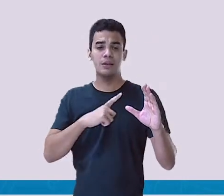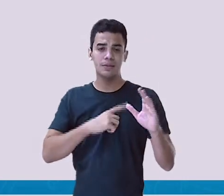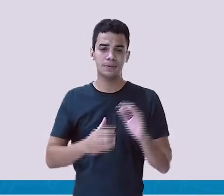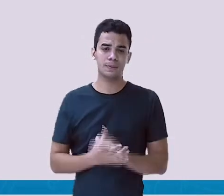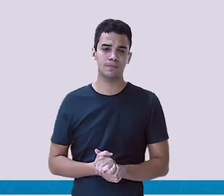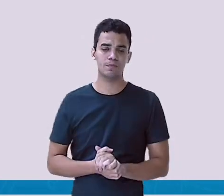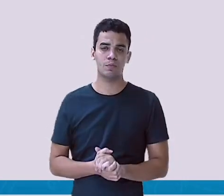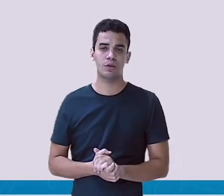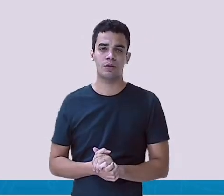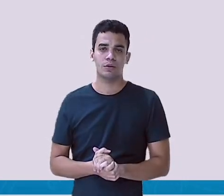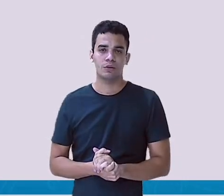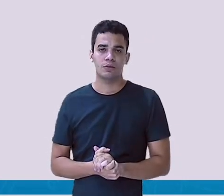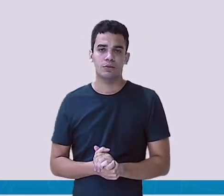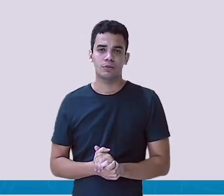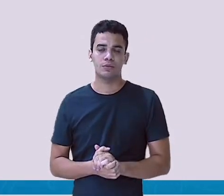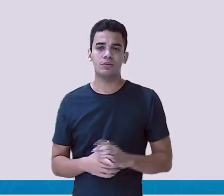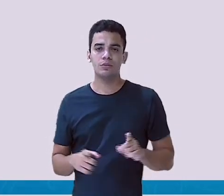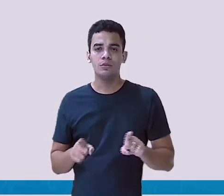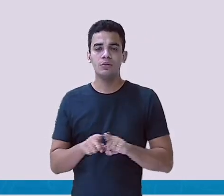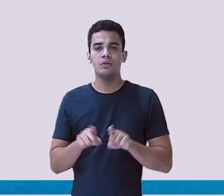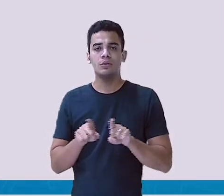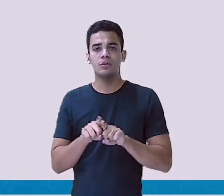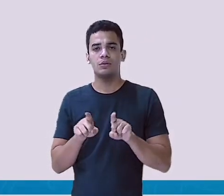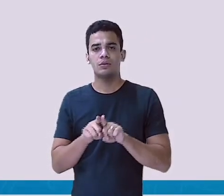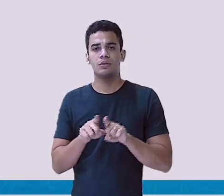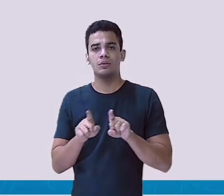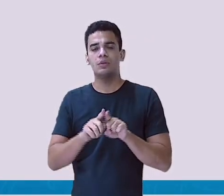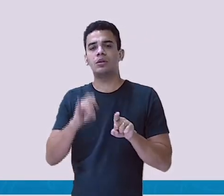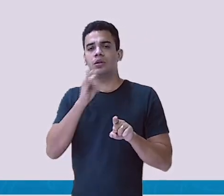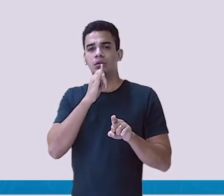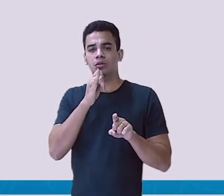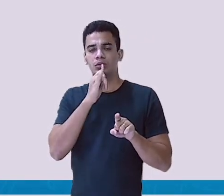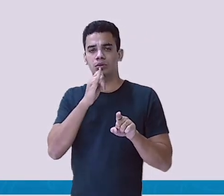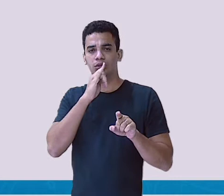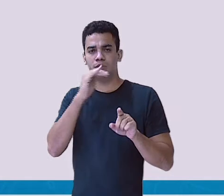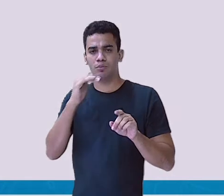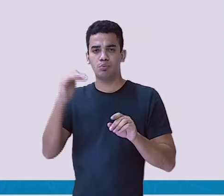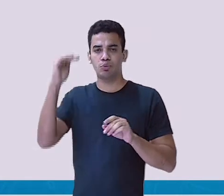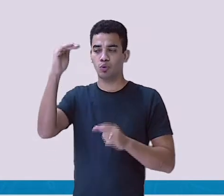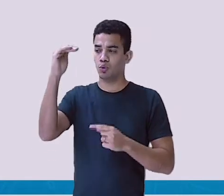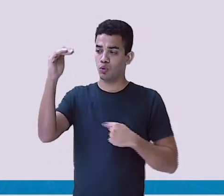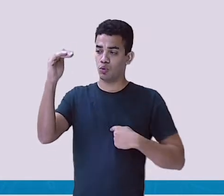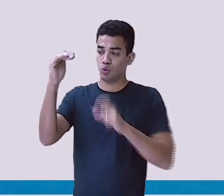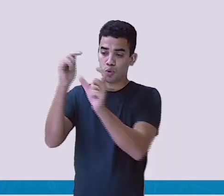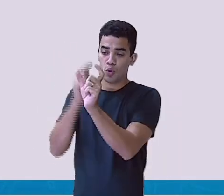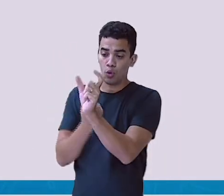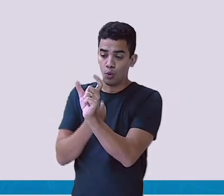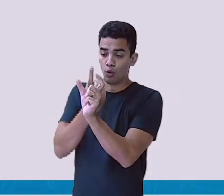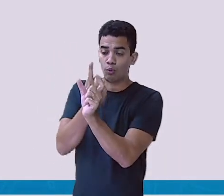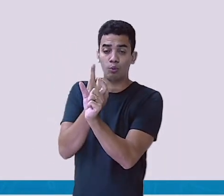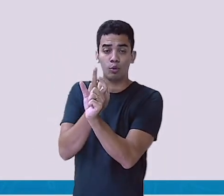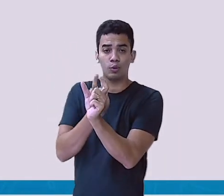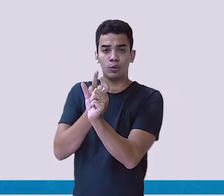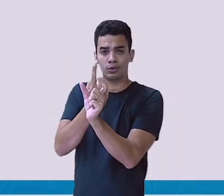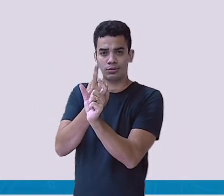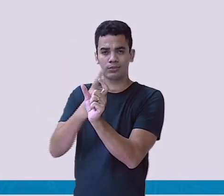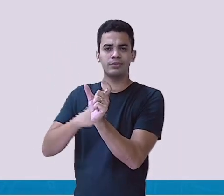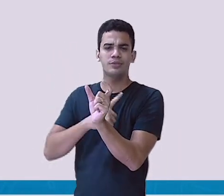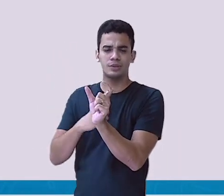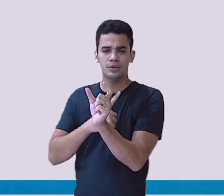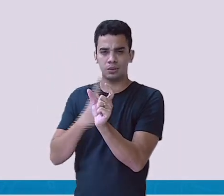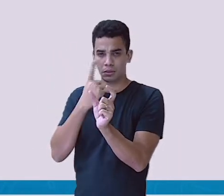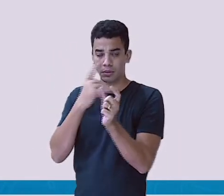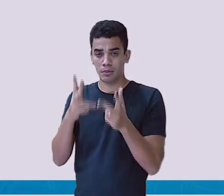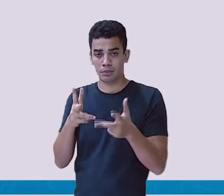Grau de um monômio. O grau de um monômio com o coeficiente não nulo é dado